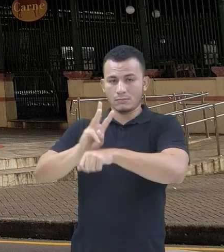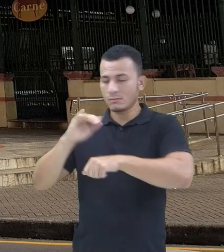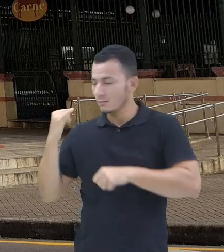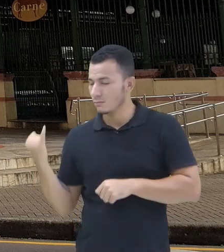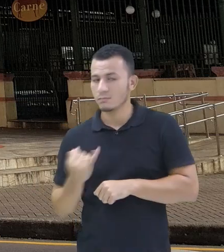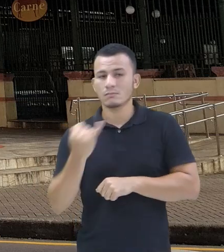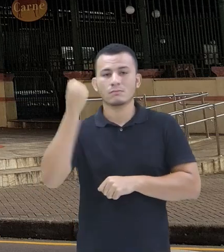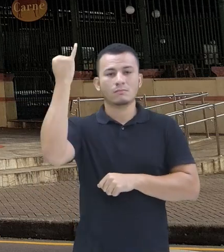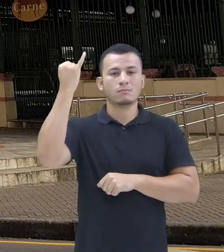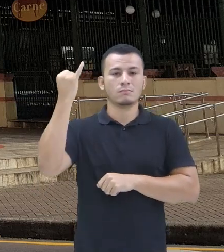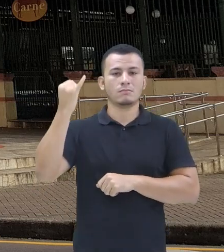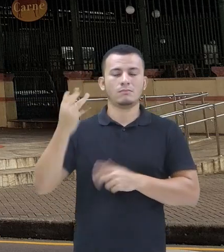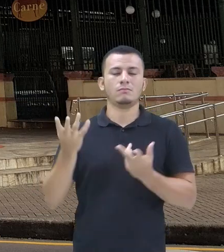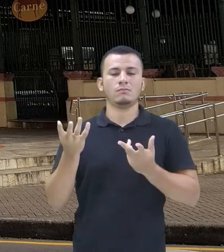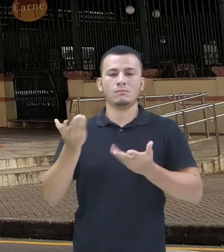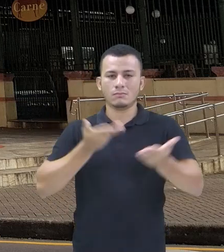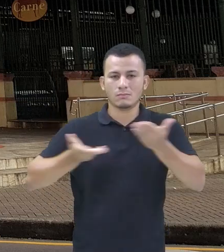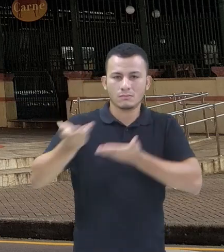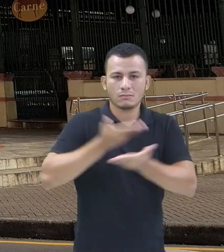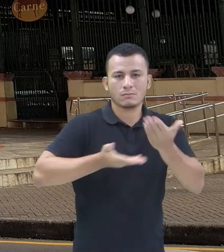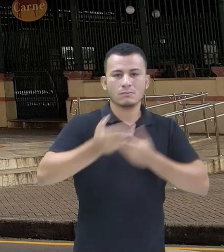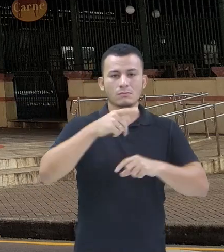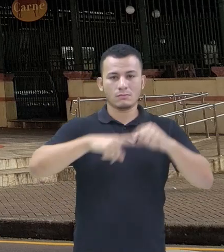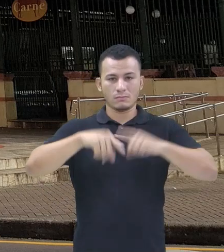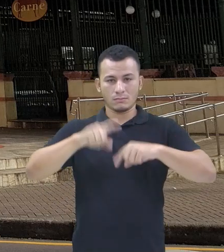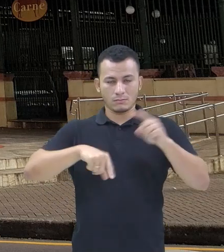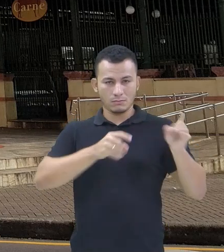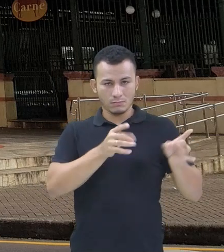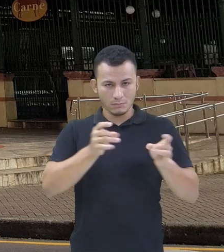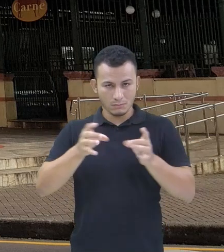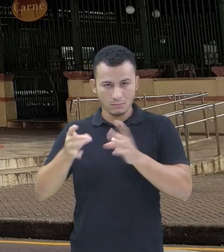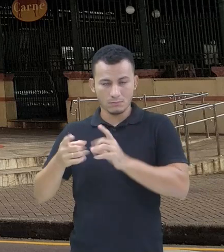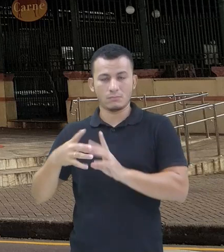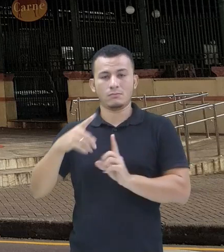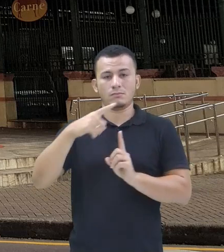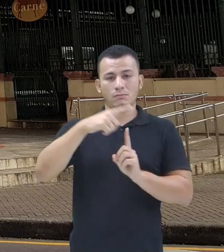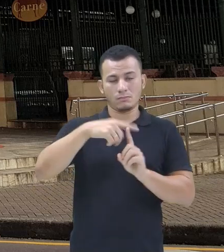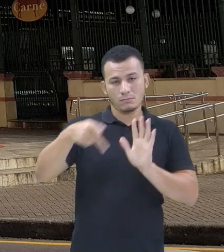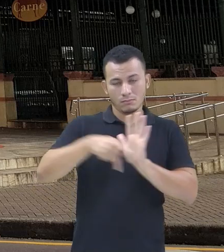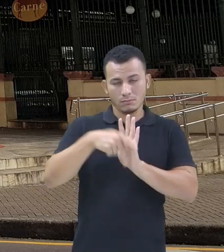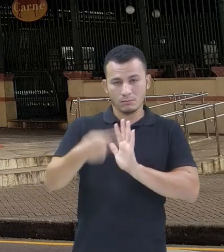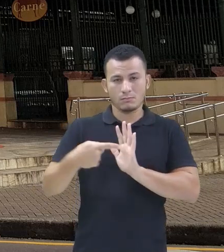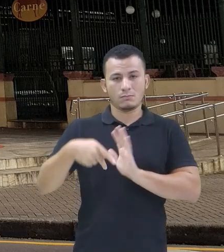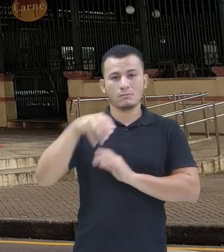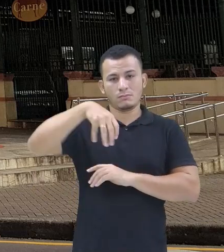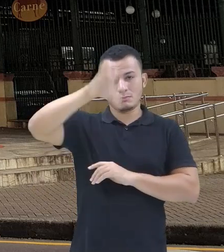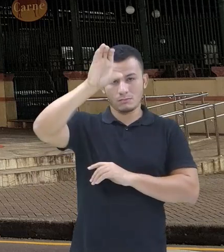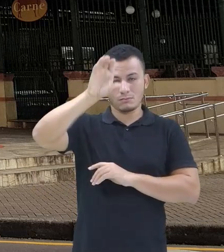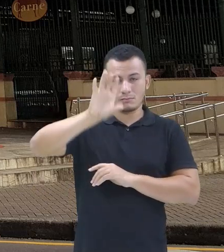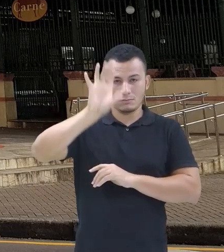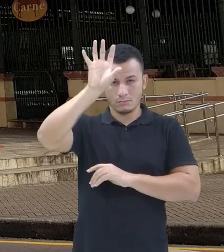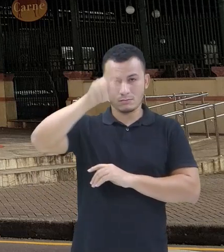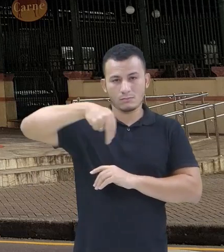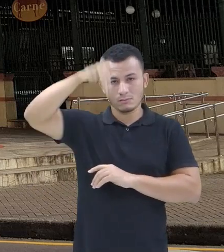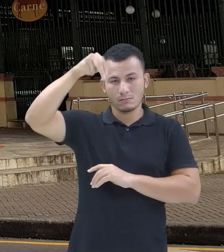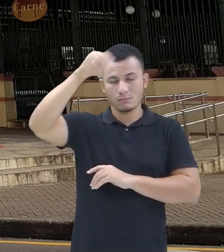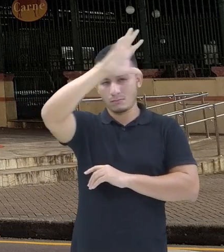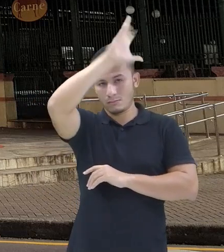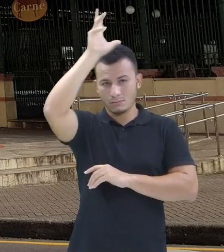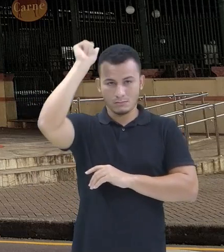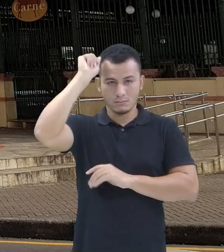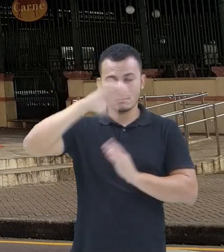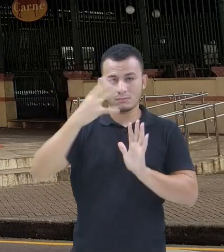importantes espaços de comercialização de produtos de alimentos típicos da região amazônica.